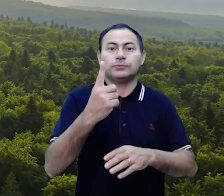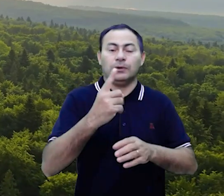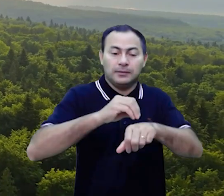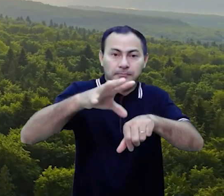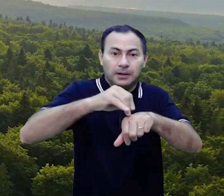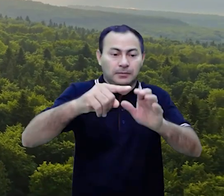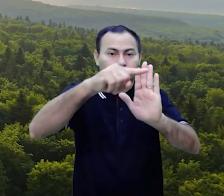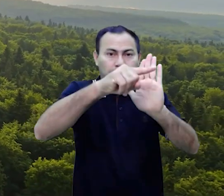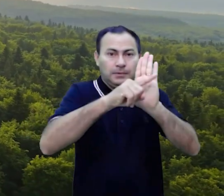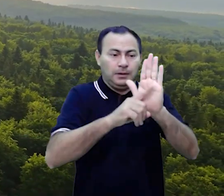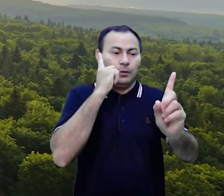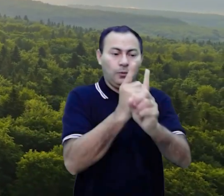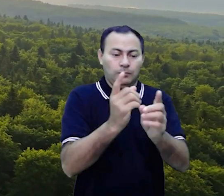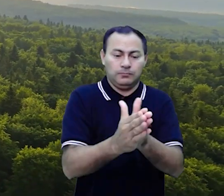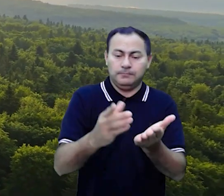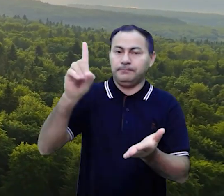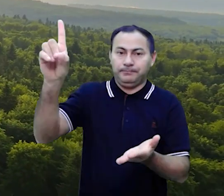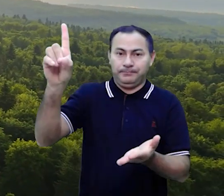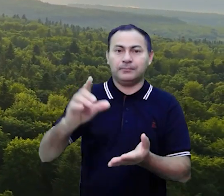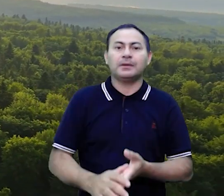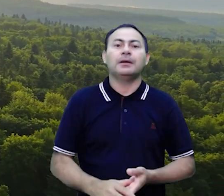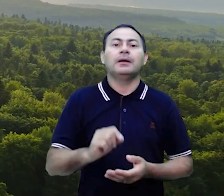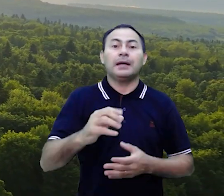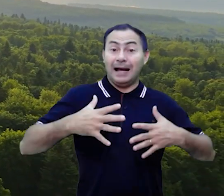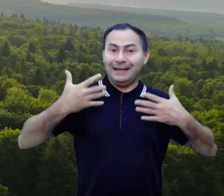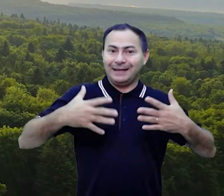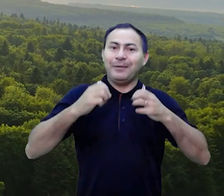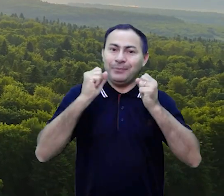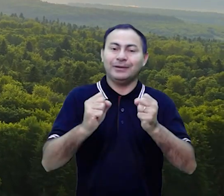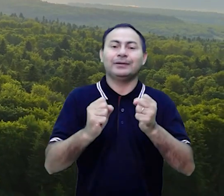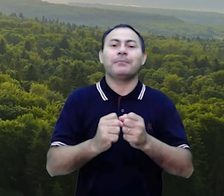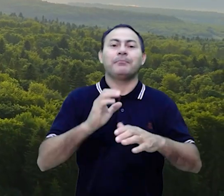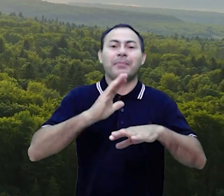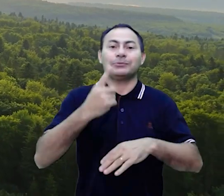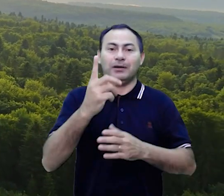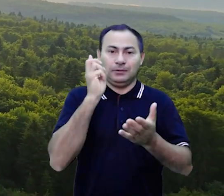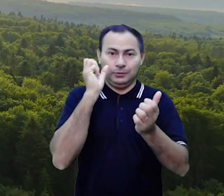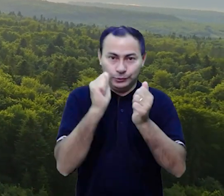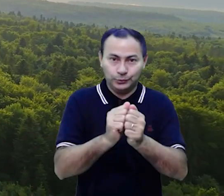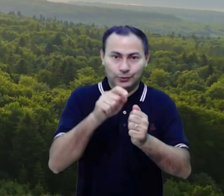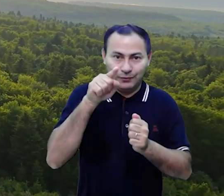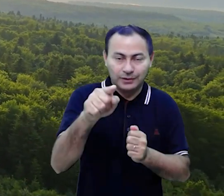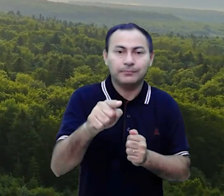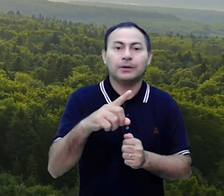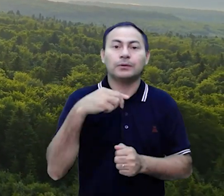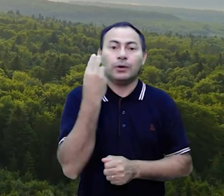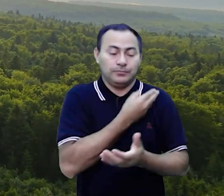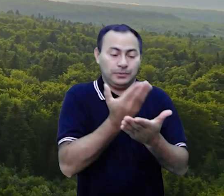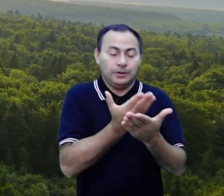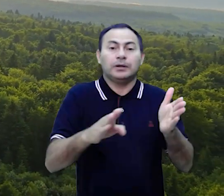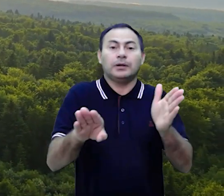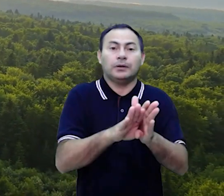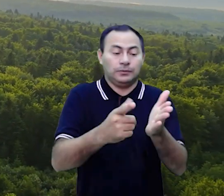Bem-vindo a mais uma transmissão do programa Encontro com a Palavra. Que alegria poder estar mais uma vez junto com você. Em